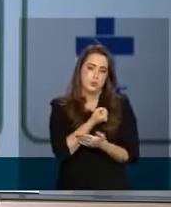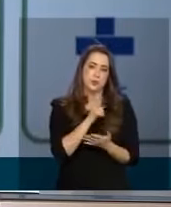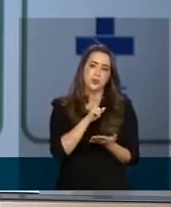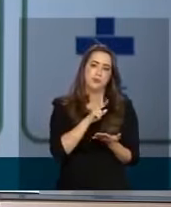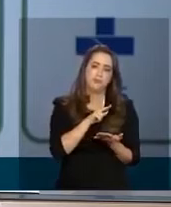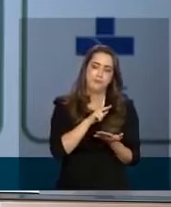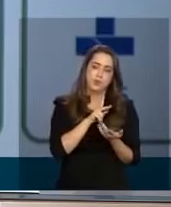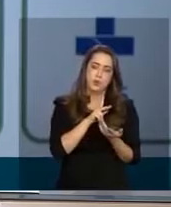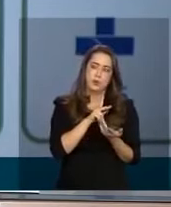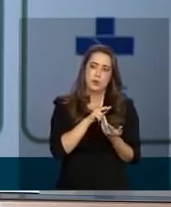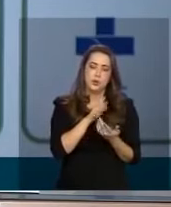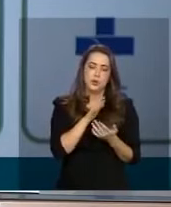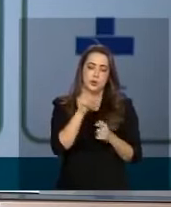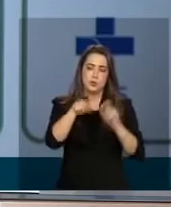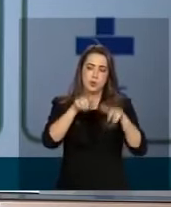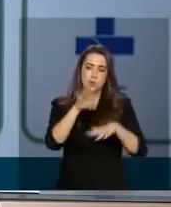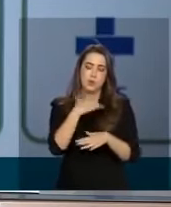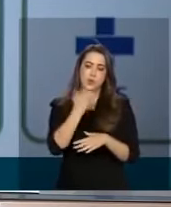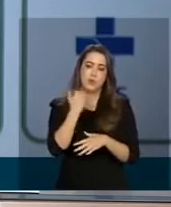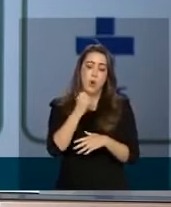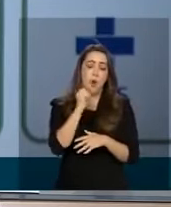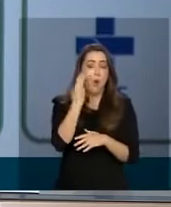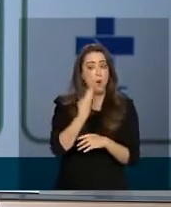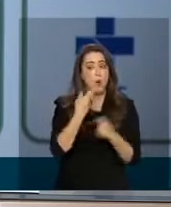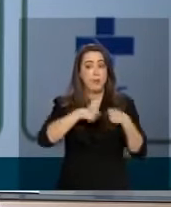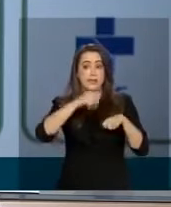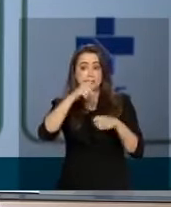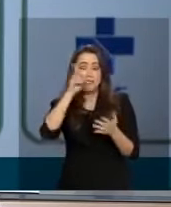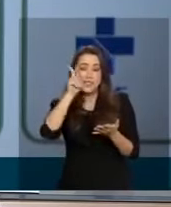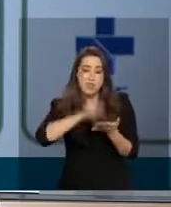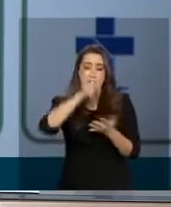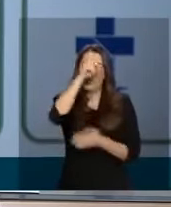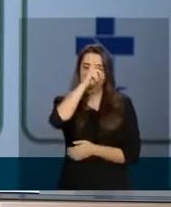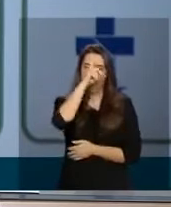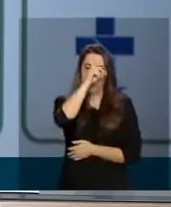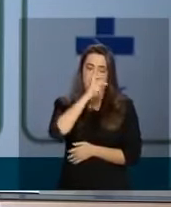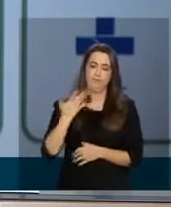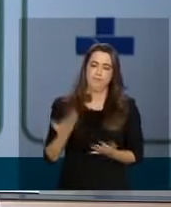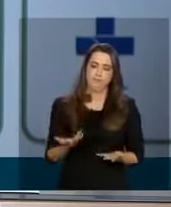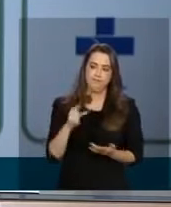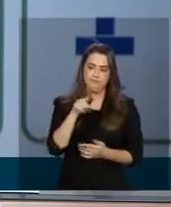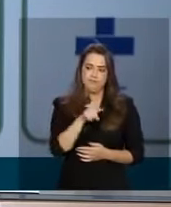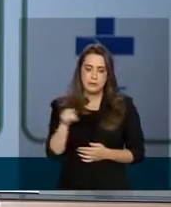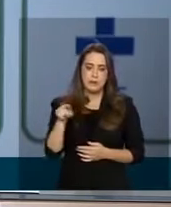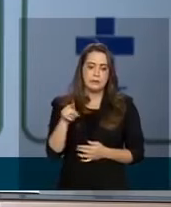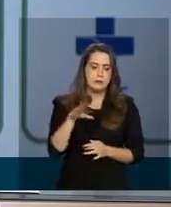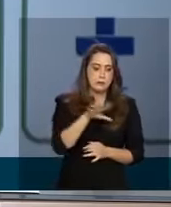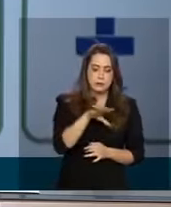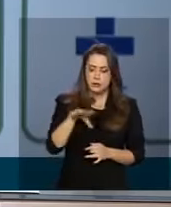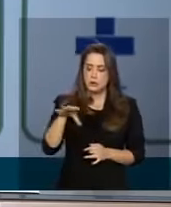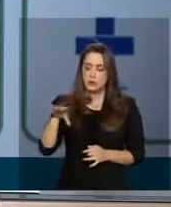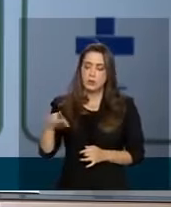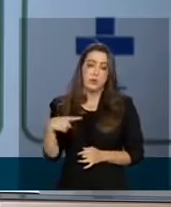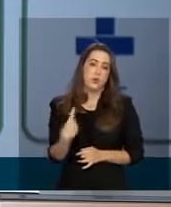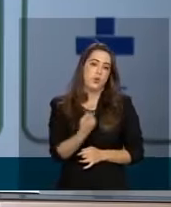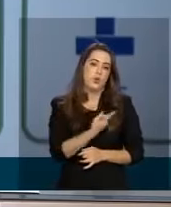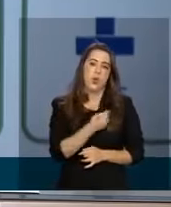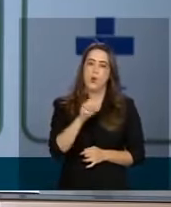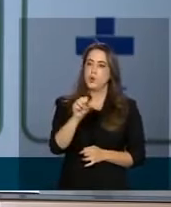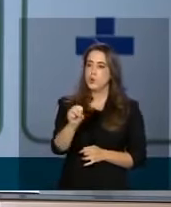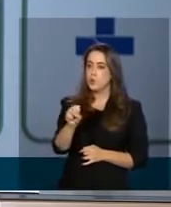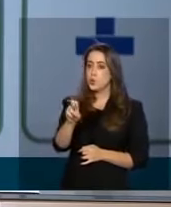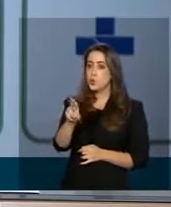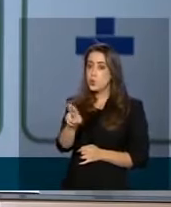vão precisar de hospitalização, né? E isso, efetivamente, o nosso Sistema Único